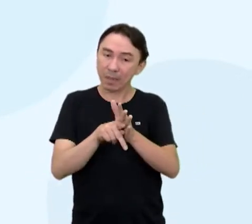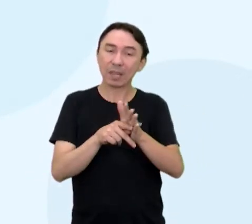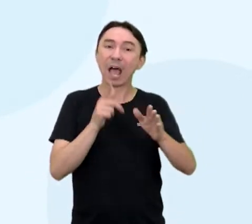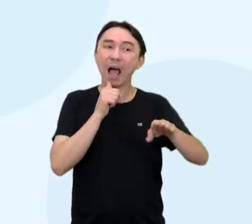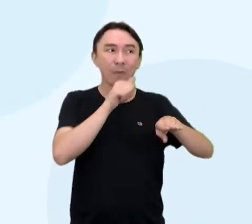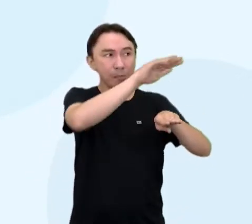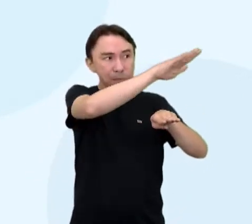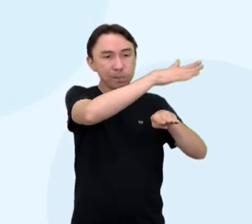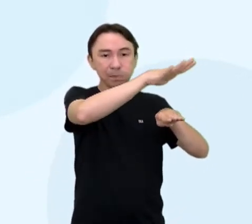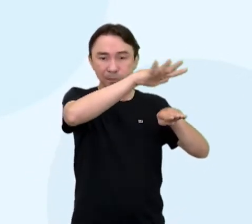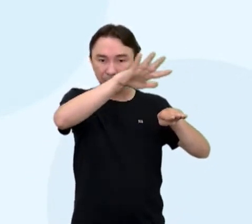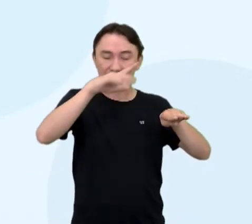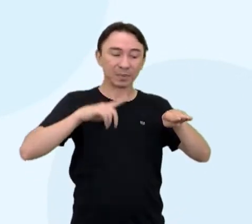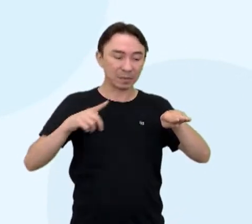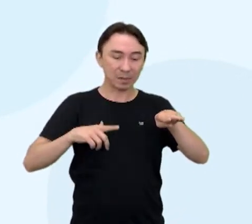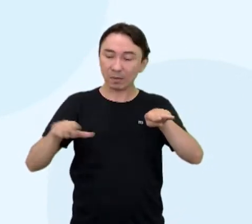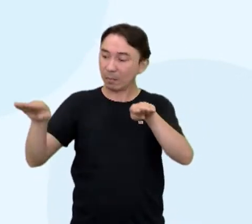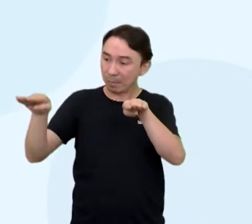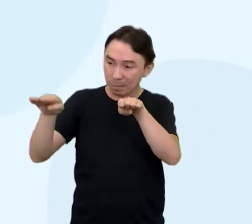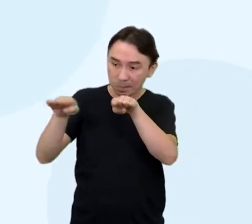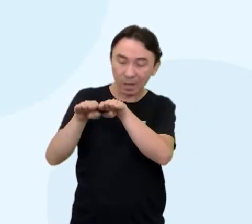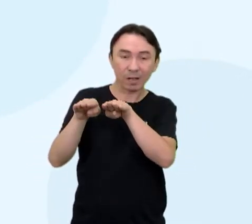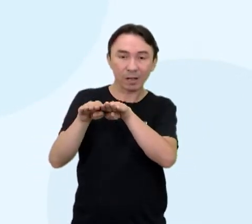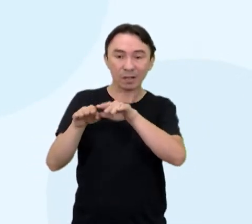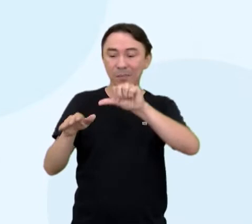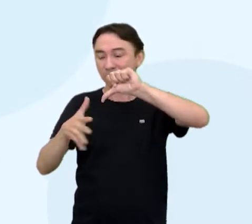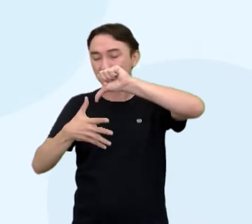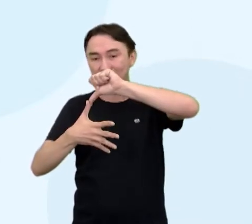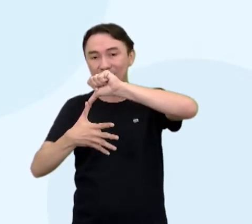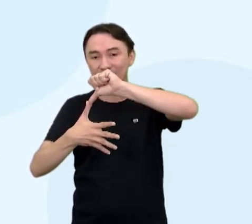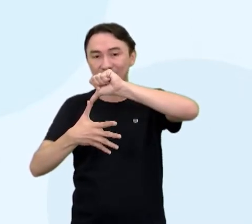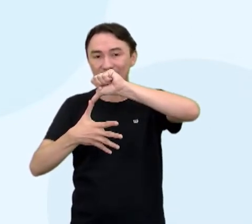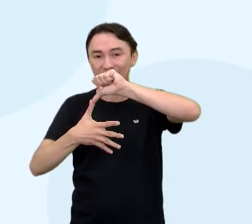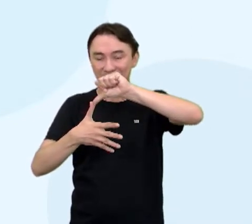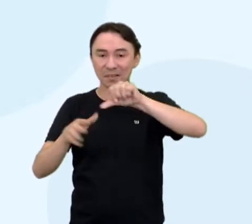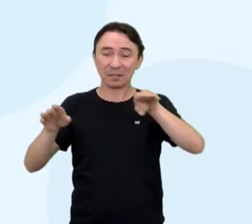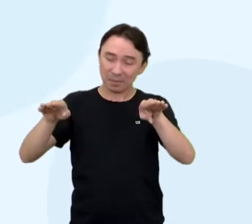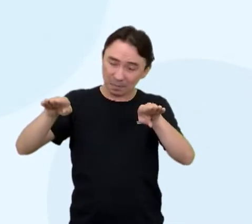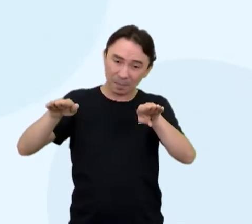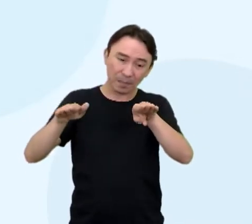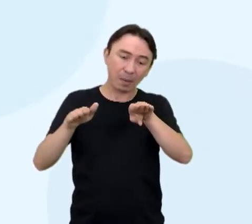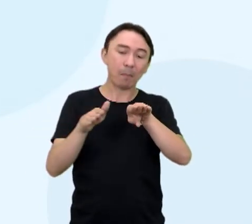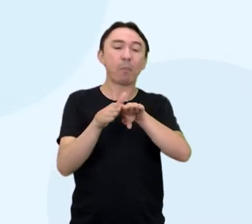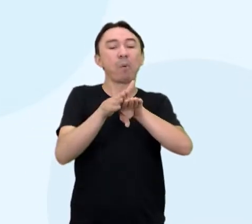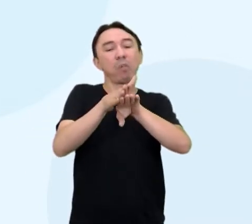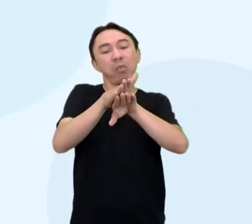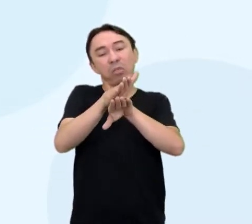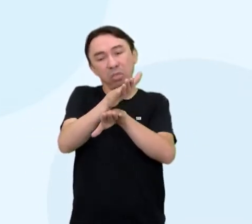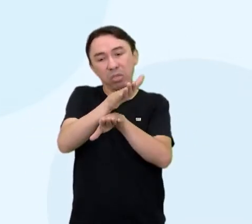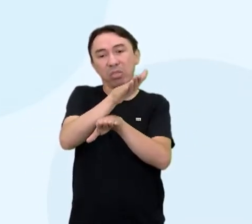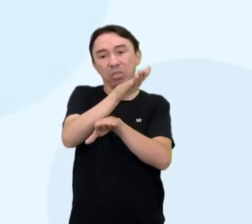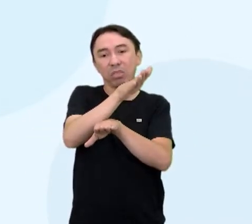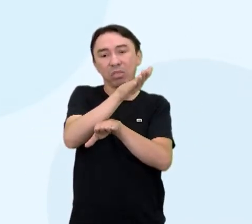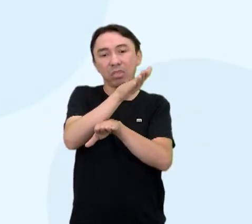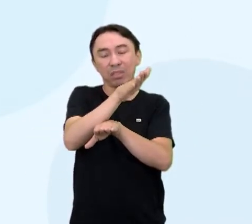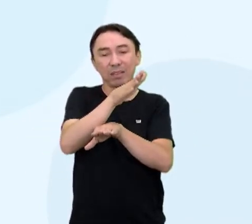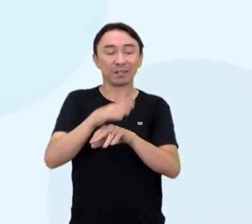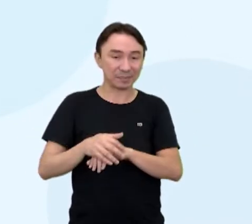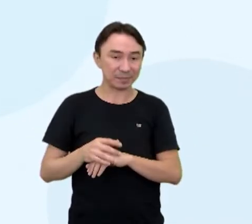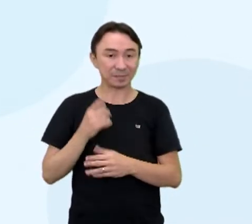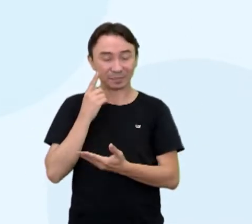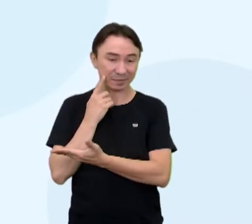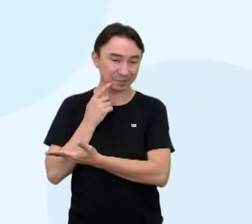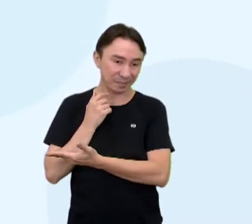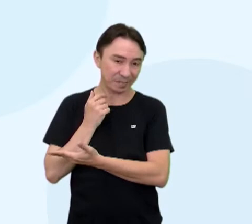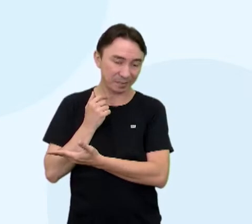sul-americana, que está do lado direito, que é a placa continental, tá certo? E quando a gente fala de novo, aí cordilheira né,